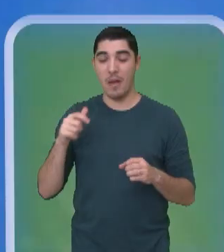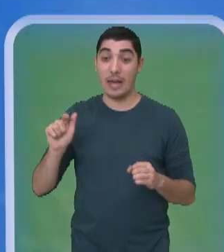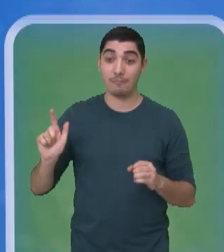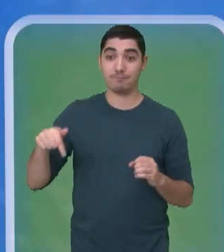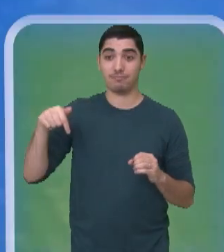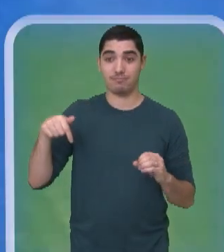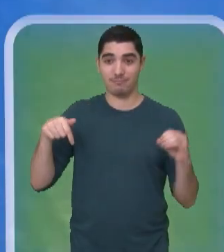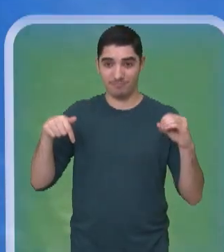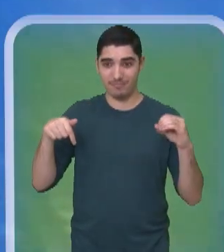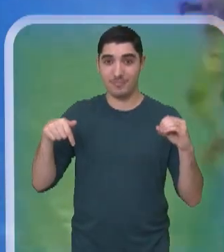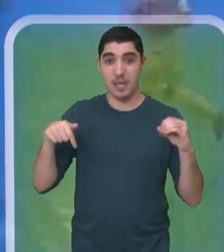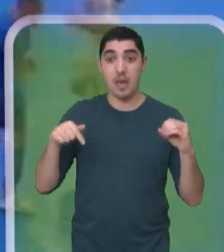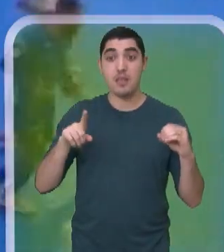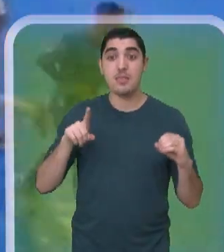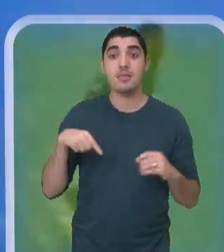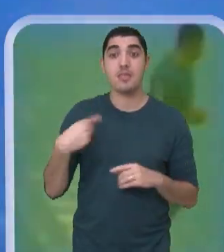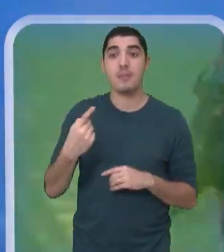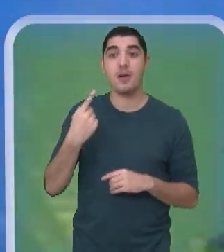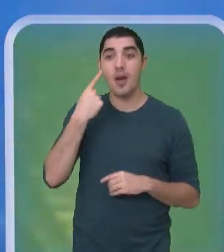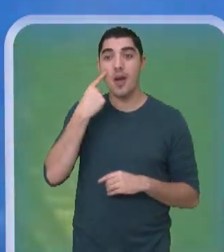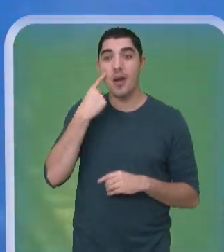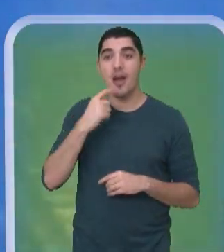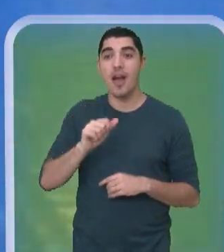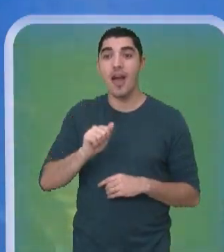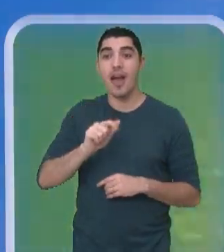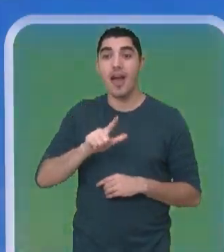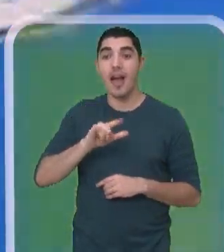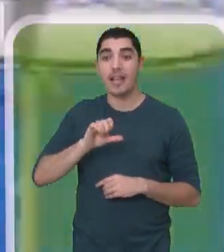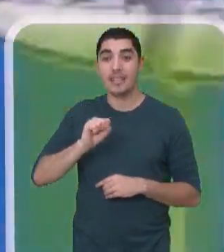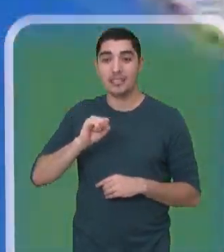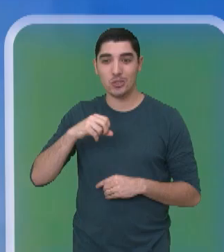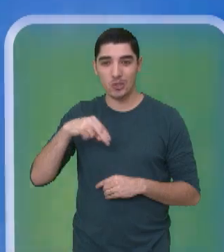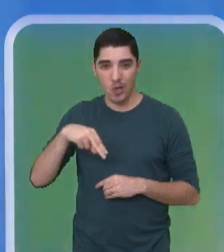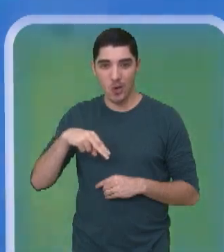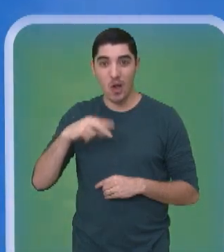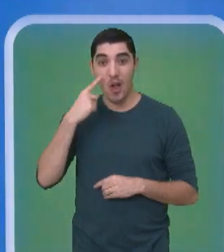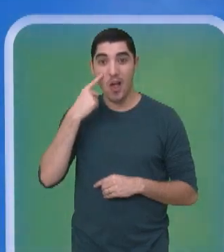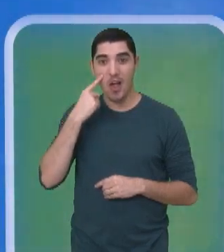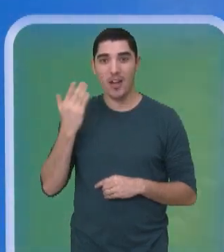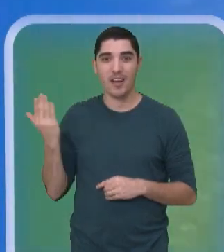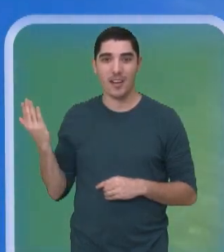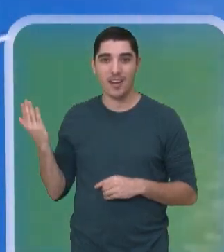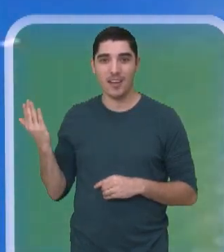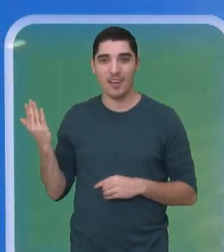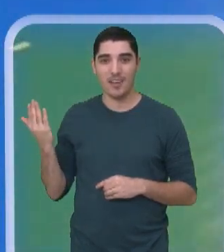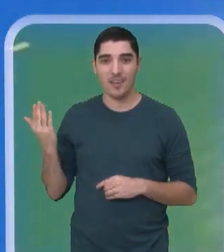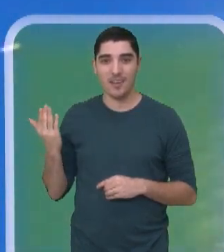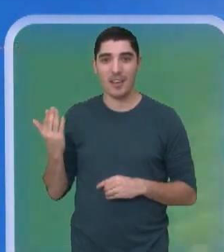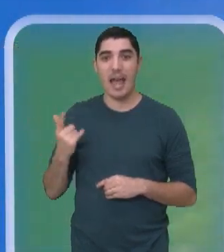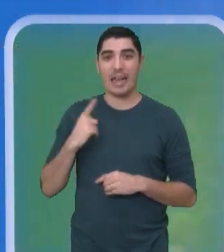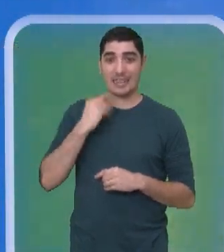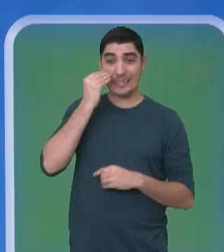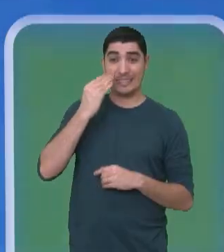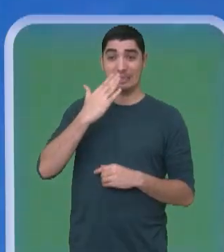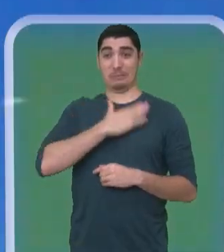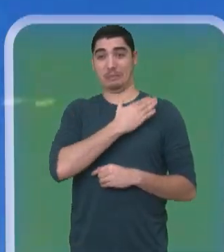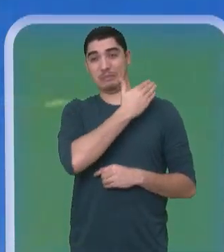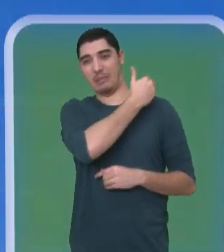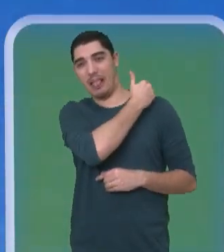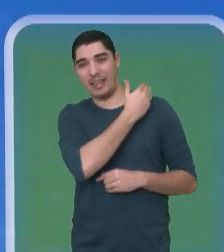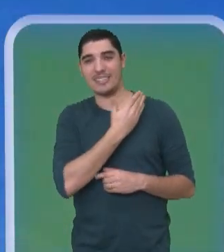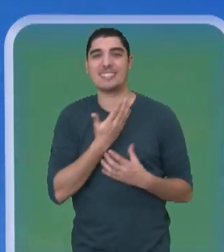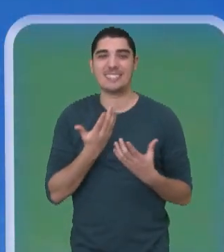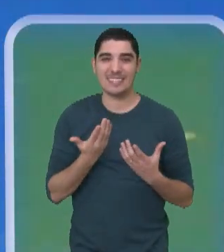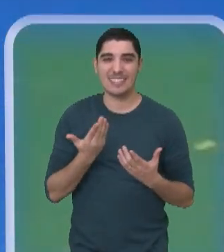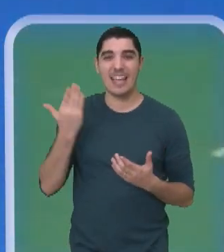do São José. E o Alisson, olha só, o Alisson, lateral cobrado, o Alisson bateu. A zaga foi tentar dominar. Eita, nós! É o